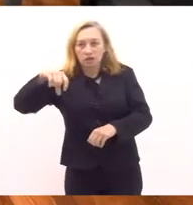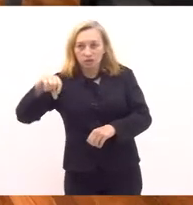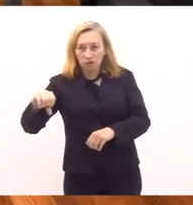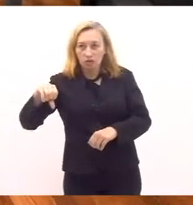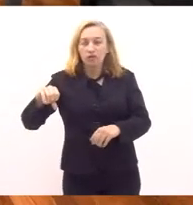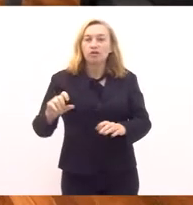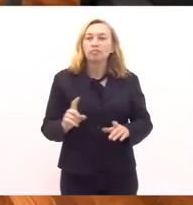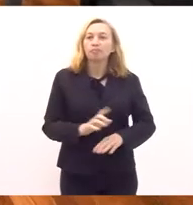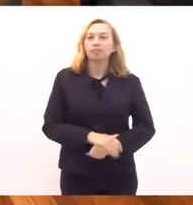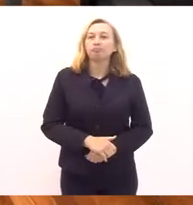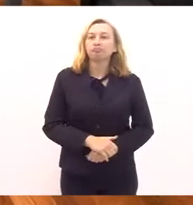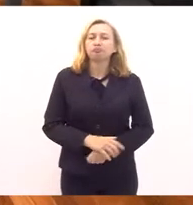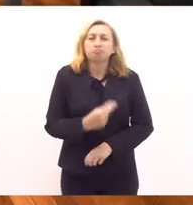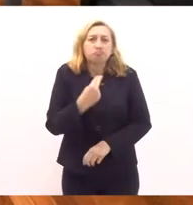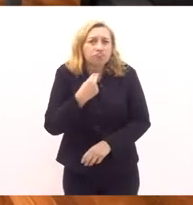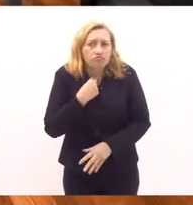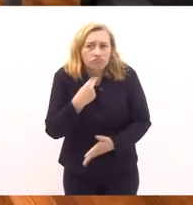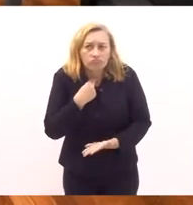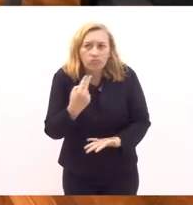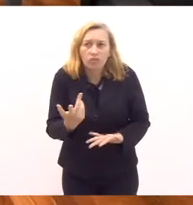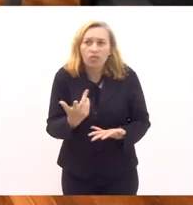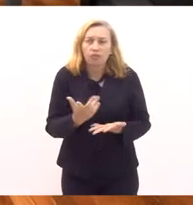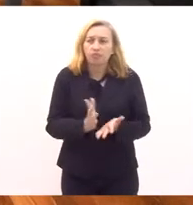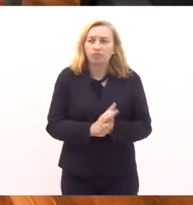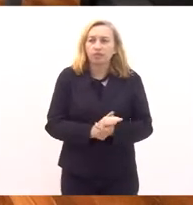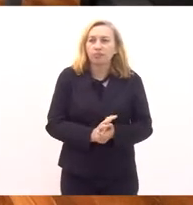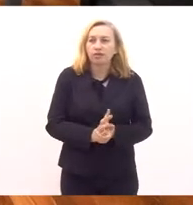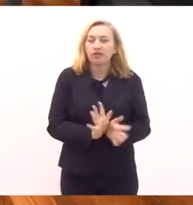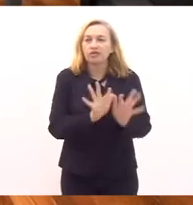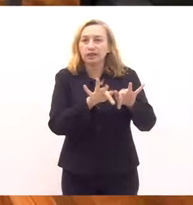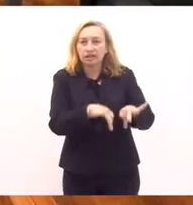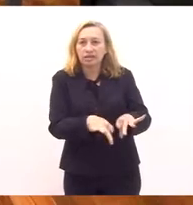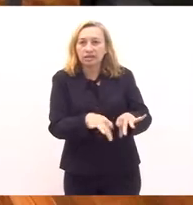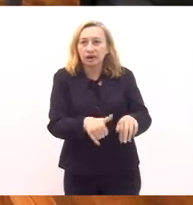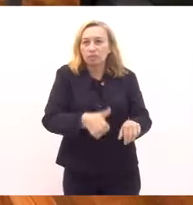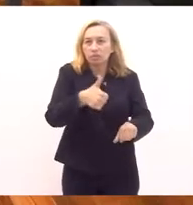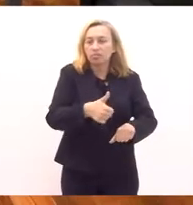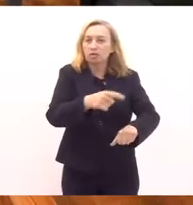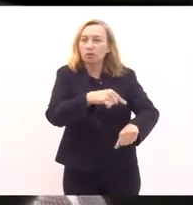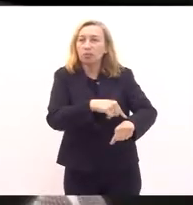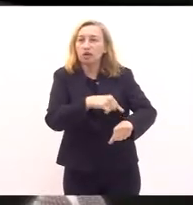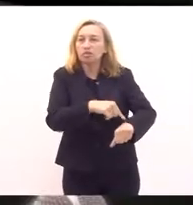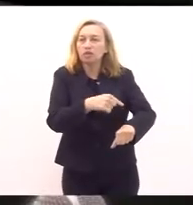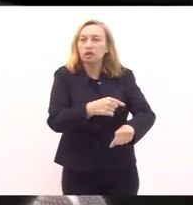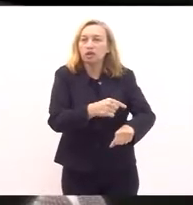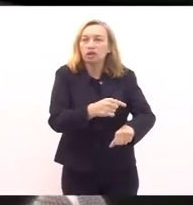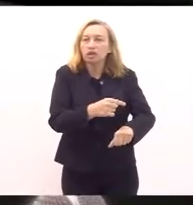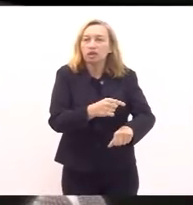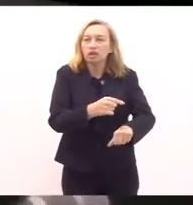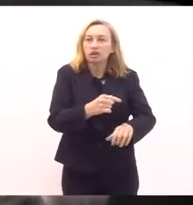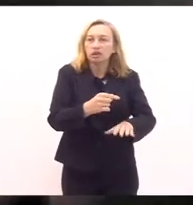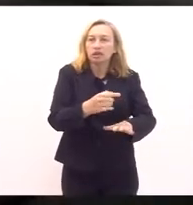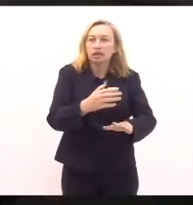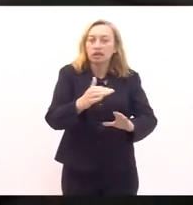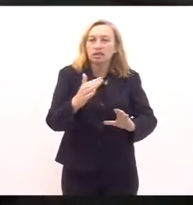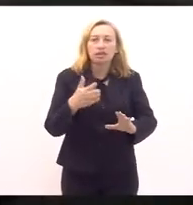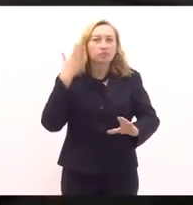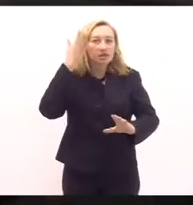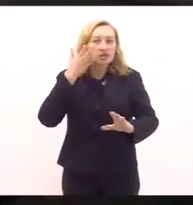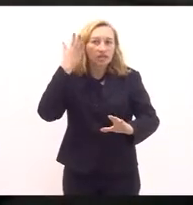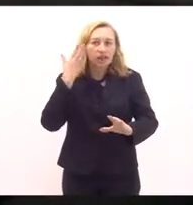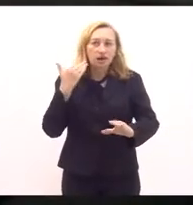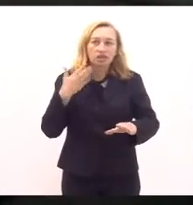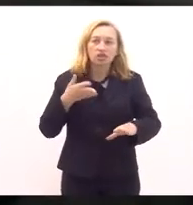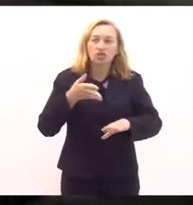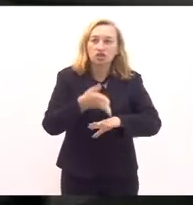gente não pode fechar esse primeiro semestre sem que essa mensagem chegue à casa, né?